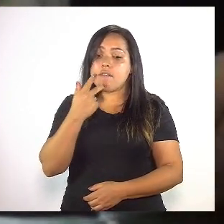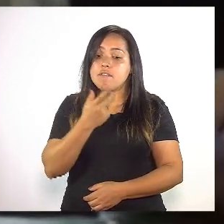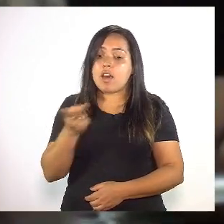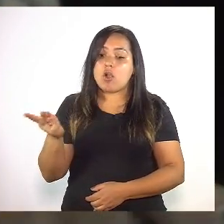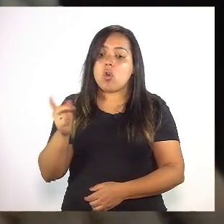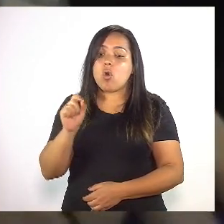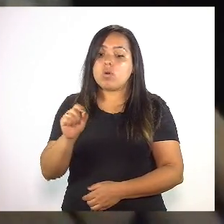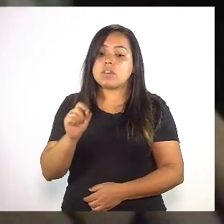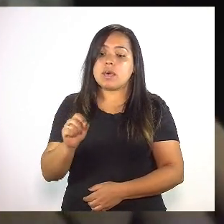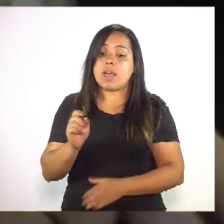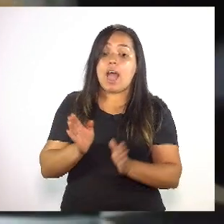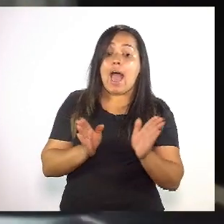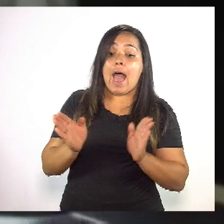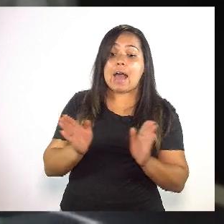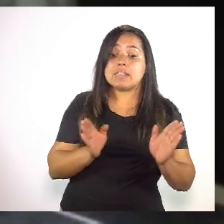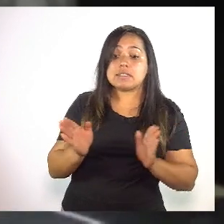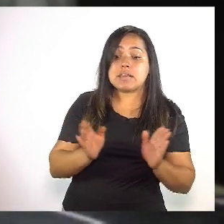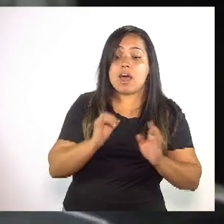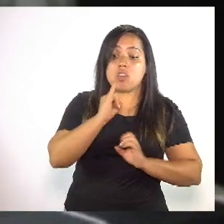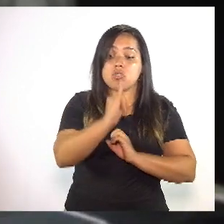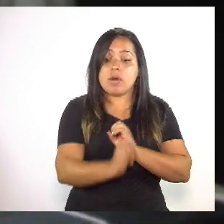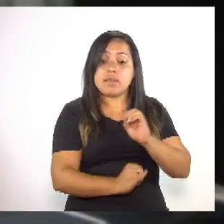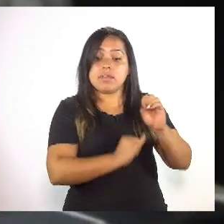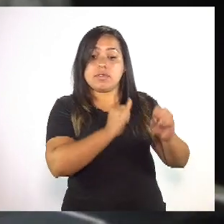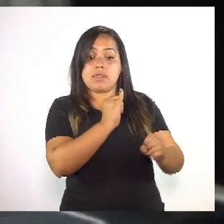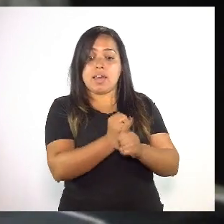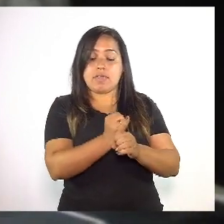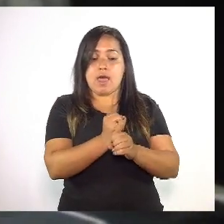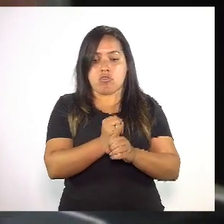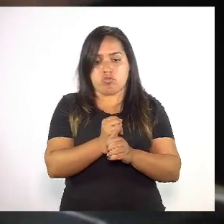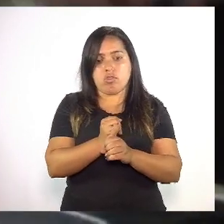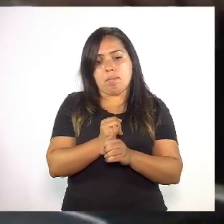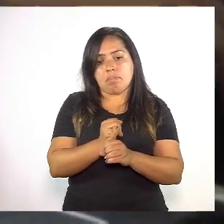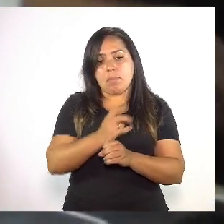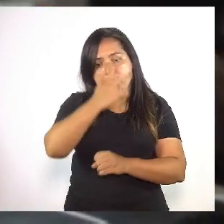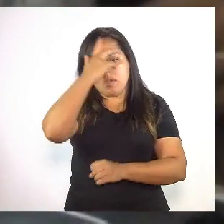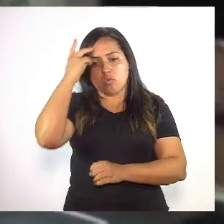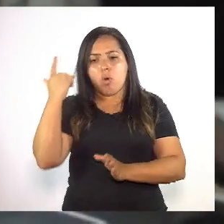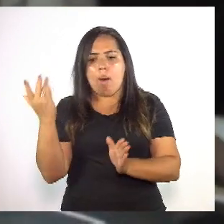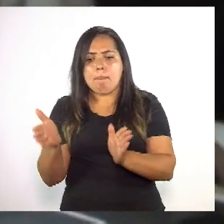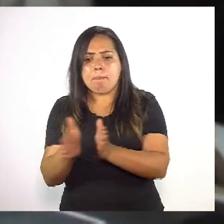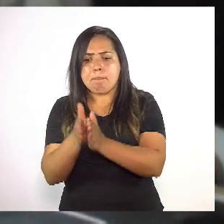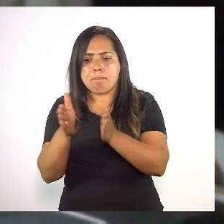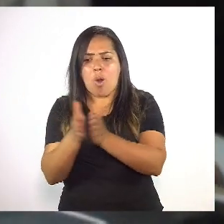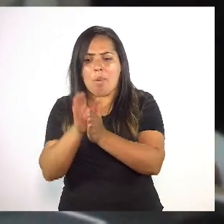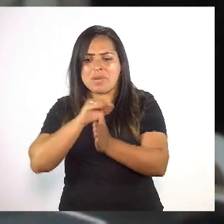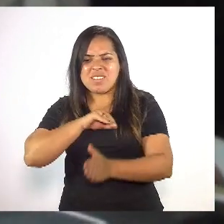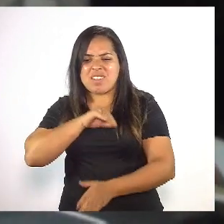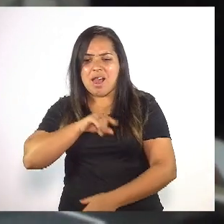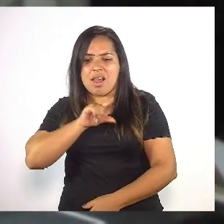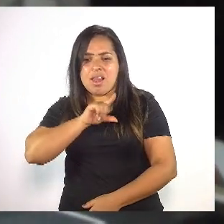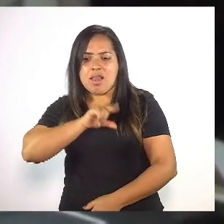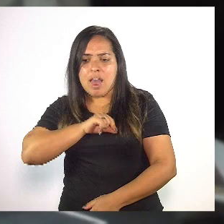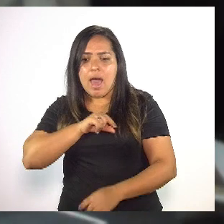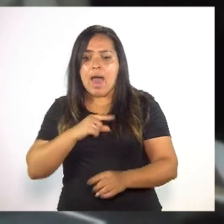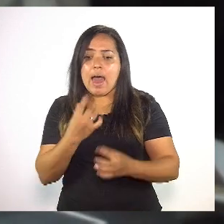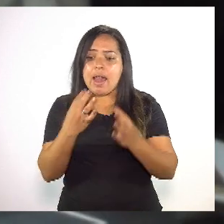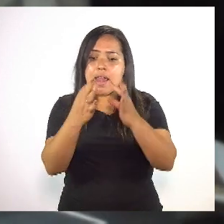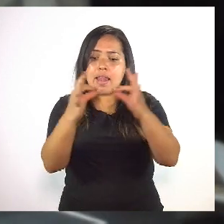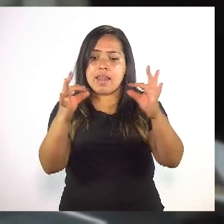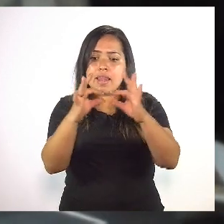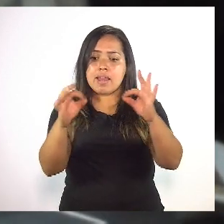parte de à internet, população de baixa renda, a mesma linha do artigo, né, do parágrafo, mistura